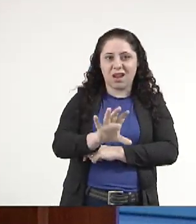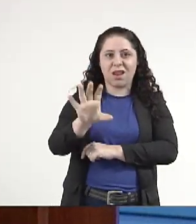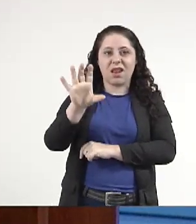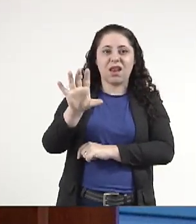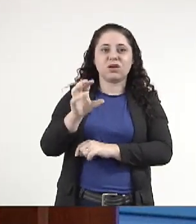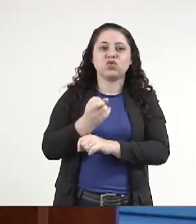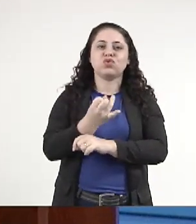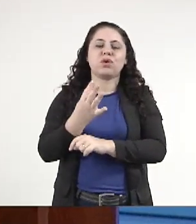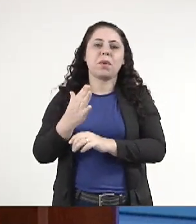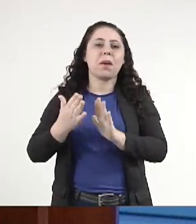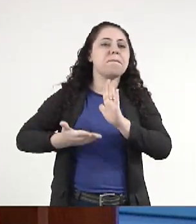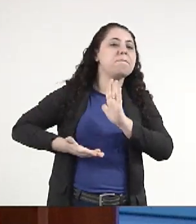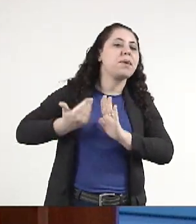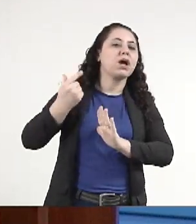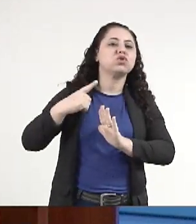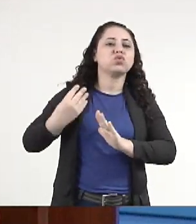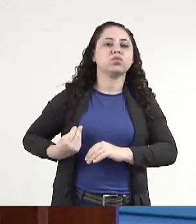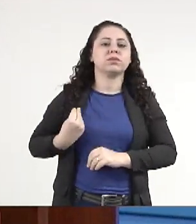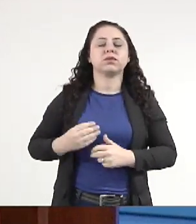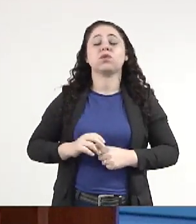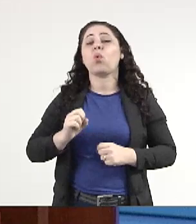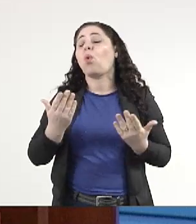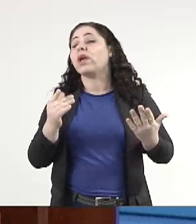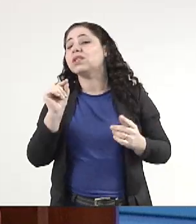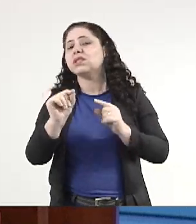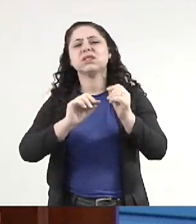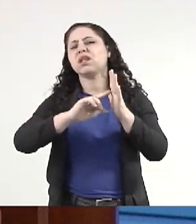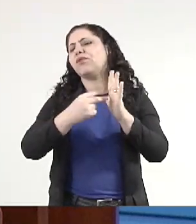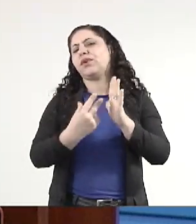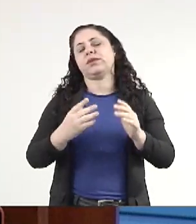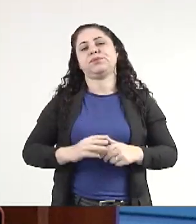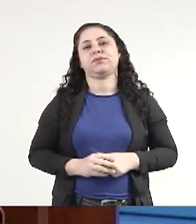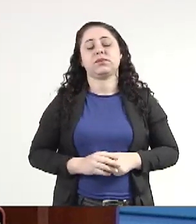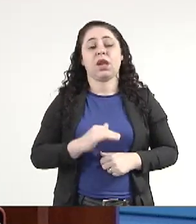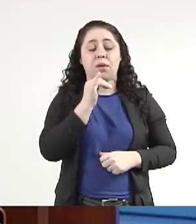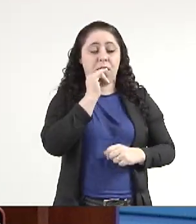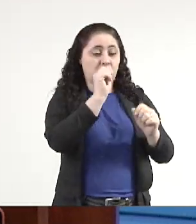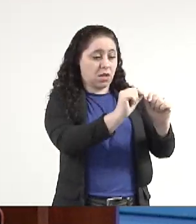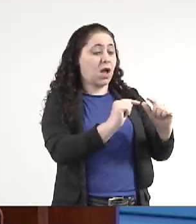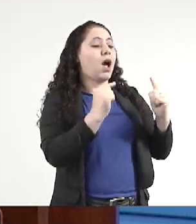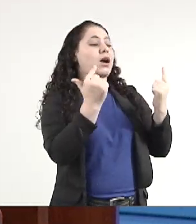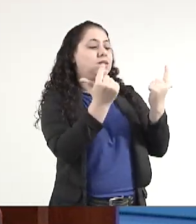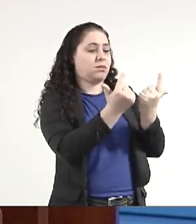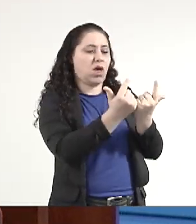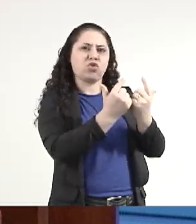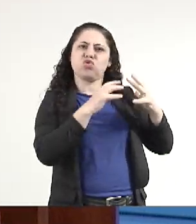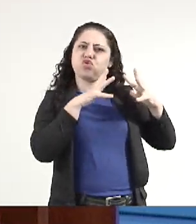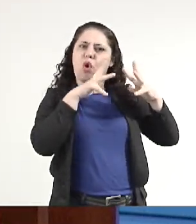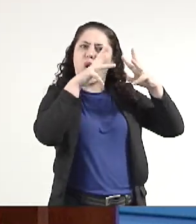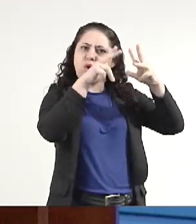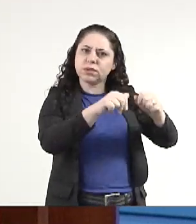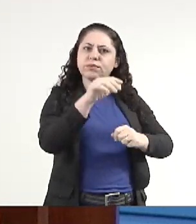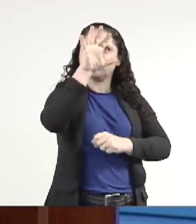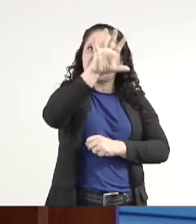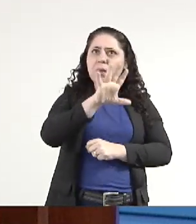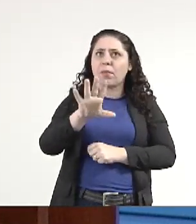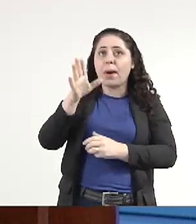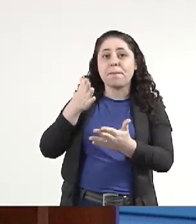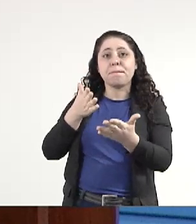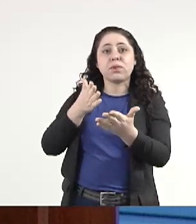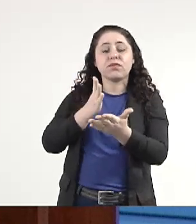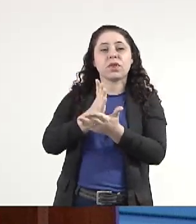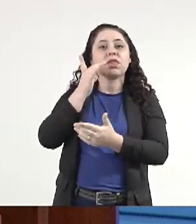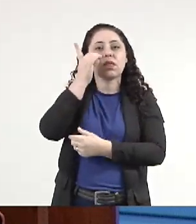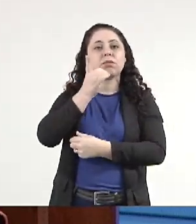pela maioria relativa de seus membros. Ou seja, se as assembleias legislativas